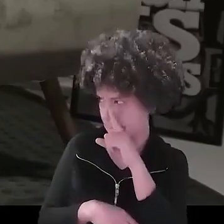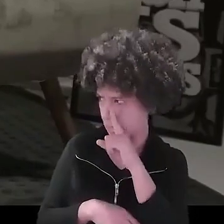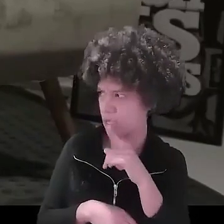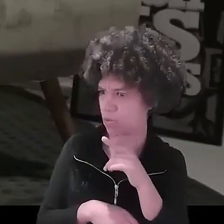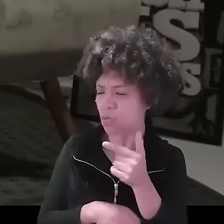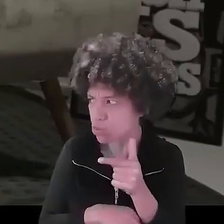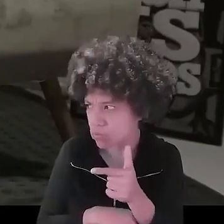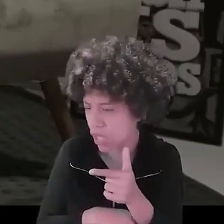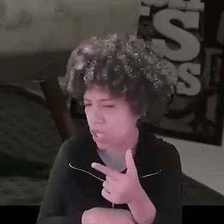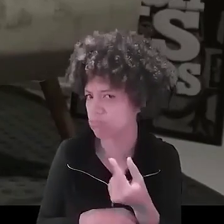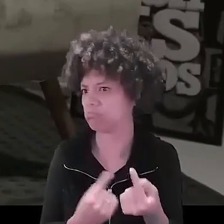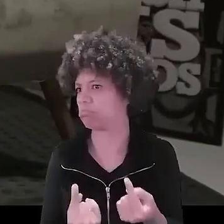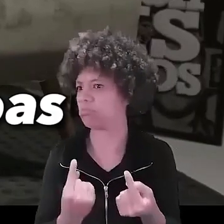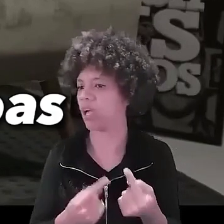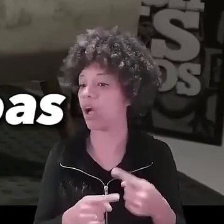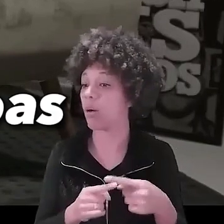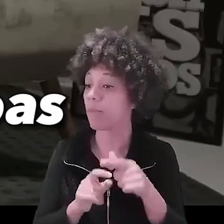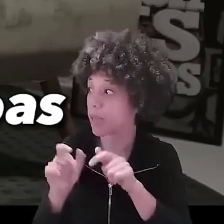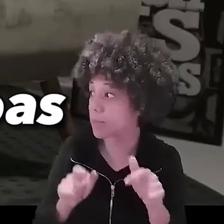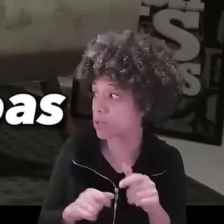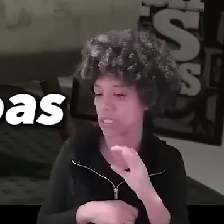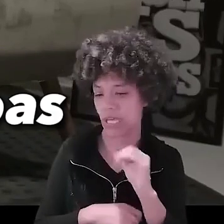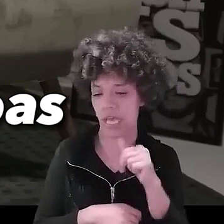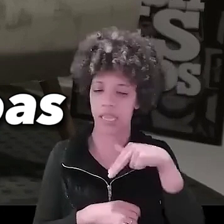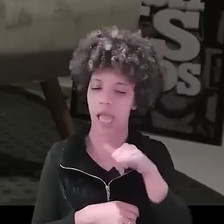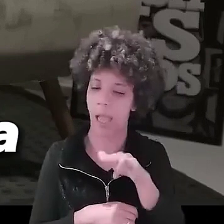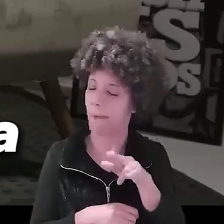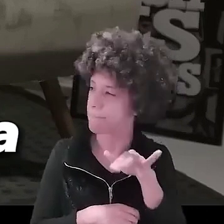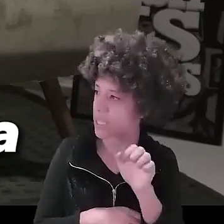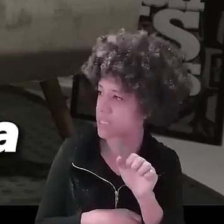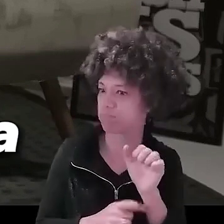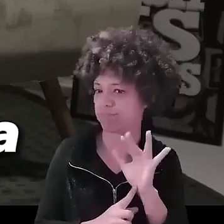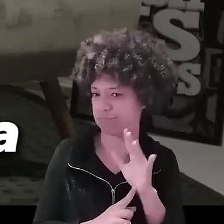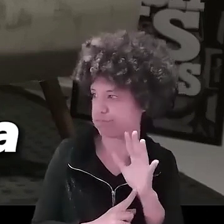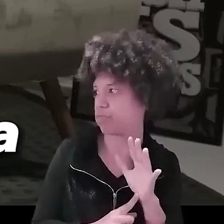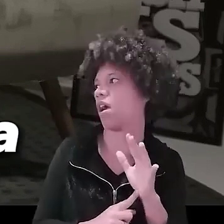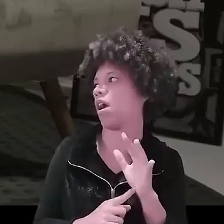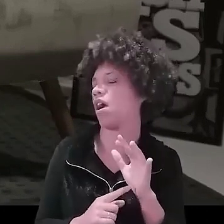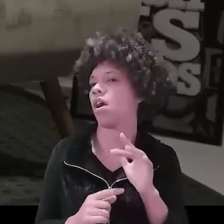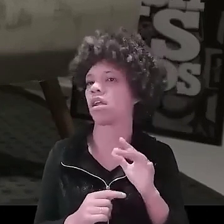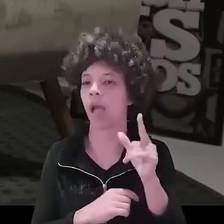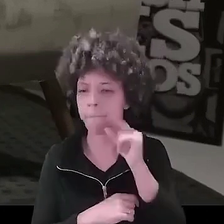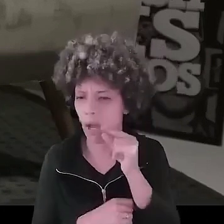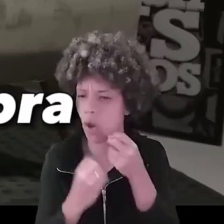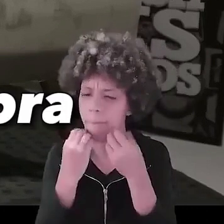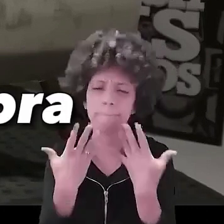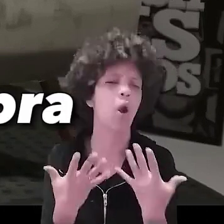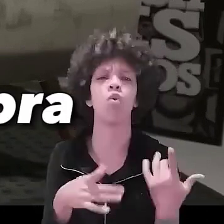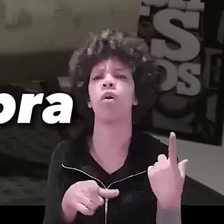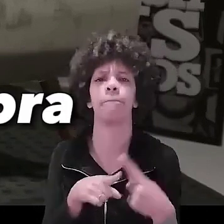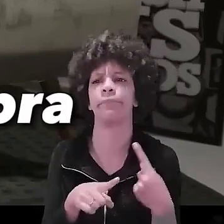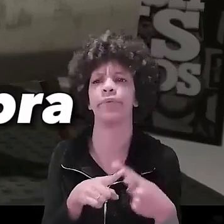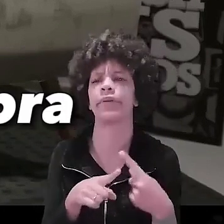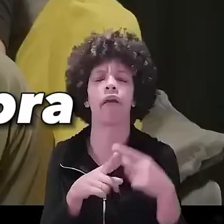perigo nisso? Não tem perigo? Porque eu trouxe aqui pessoas de cannabis e tal, e falavam de maconha, que a maconha, ela é